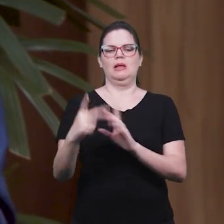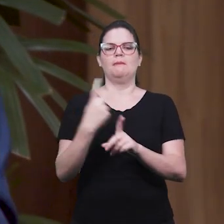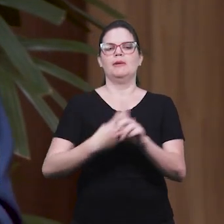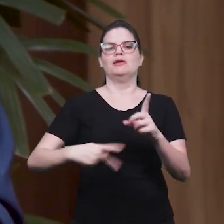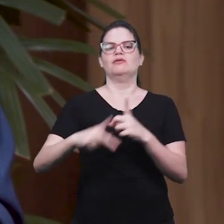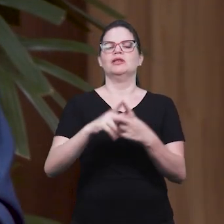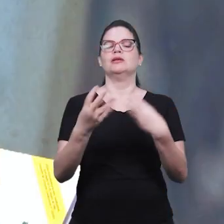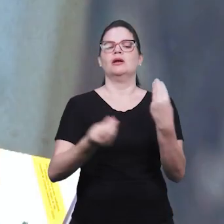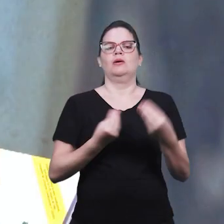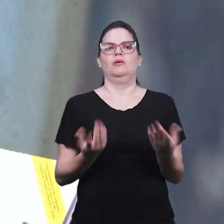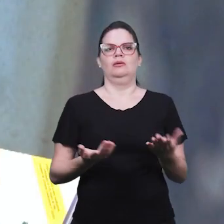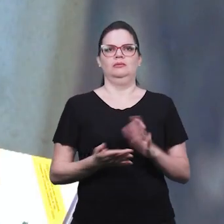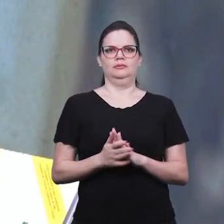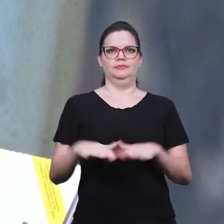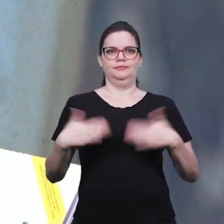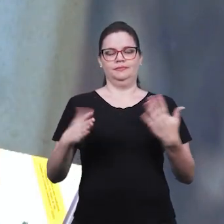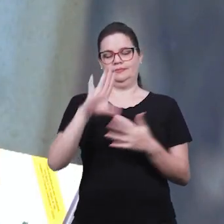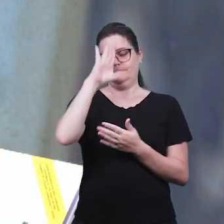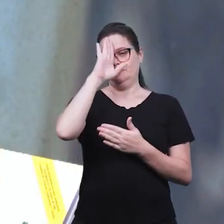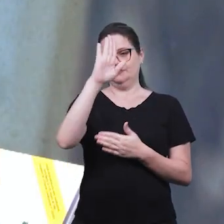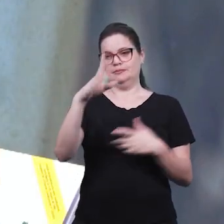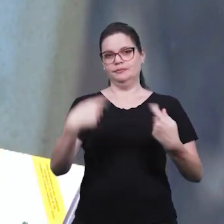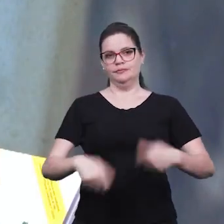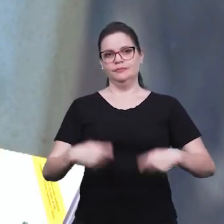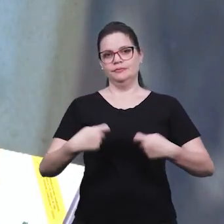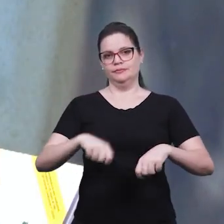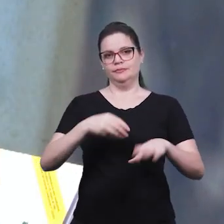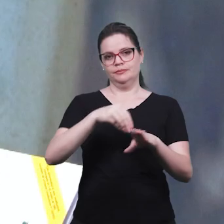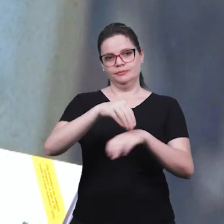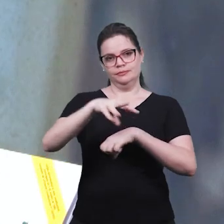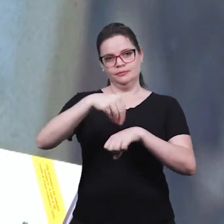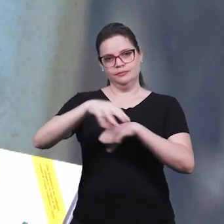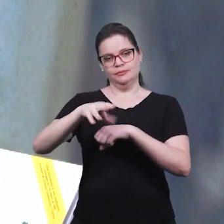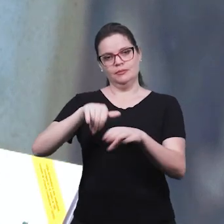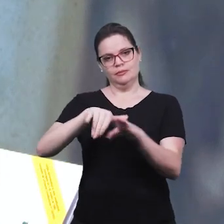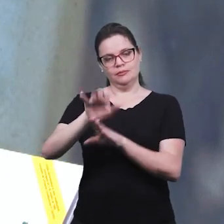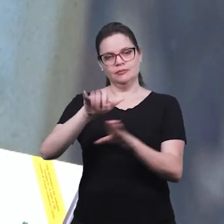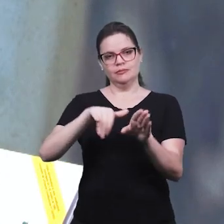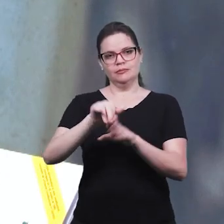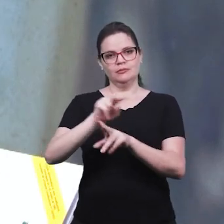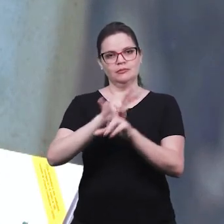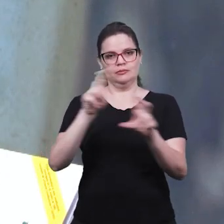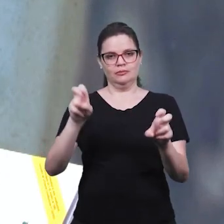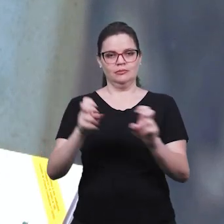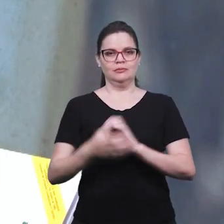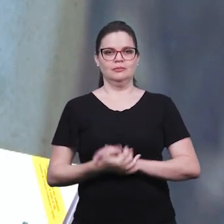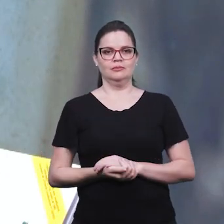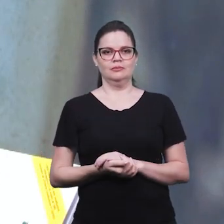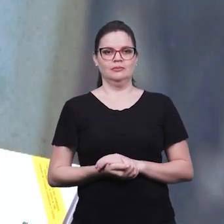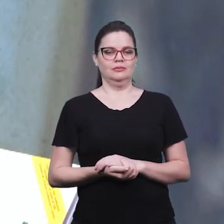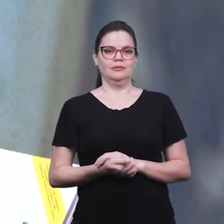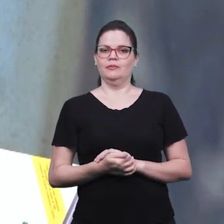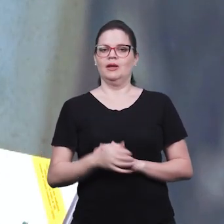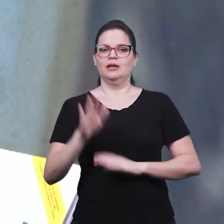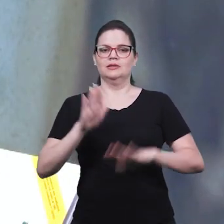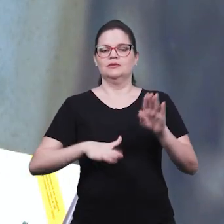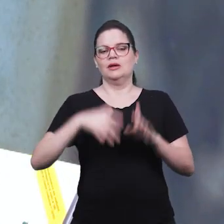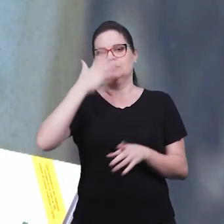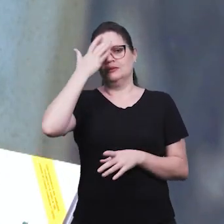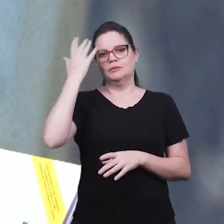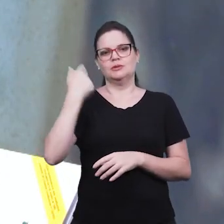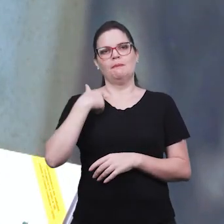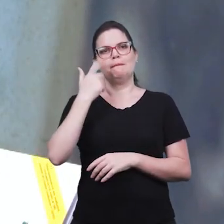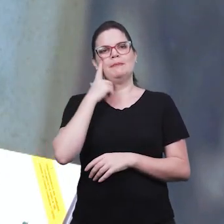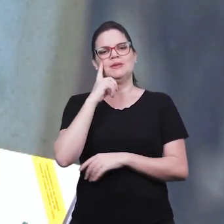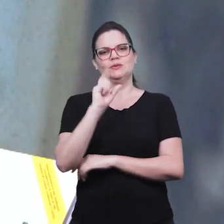trabalhador informal? Uma das principais coisas que nós devemos orientar no caso desse tipo de situação é que às